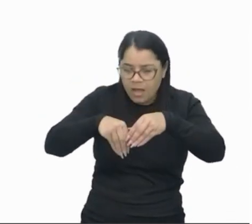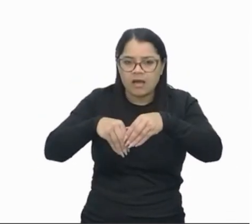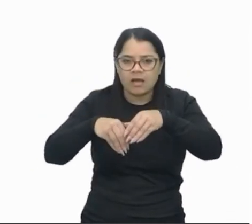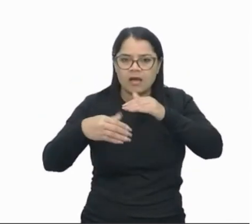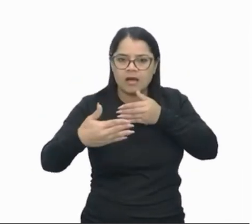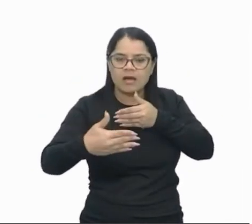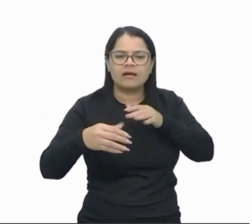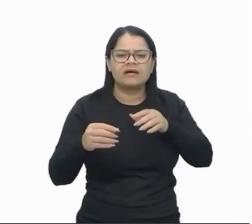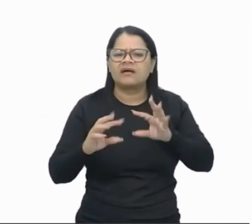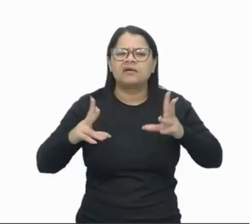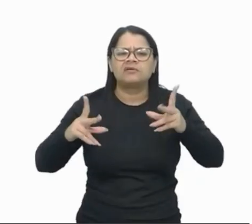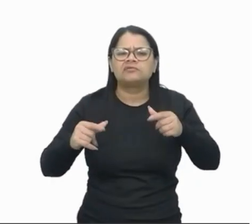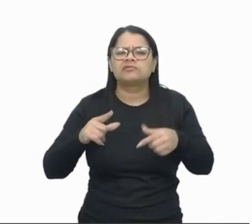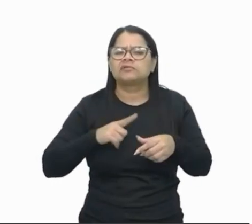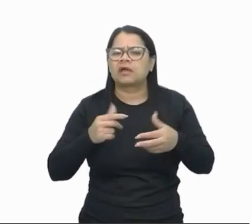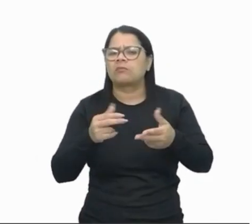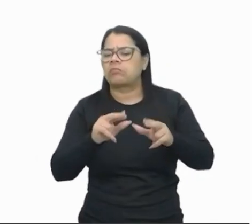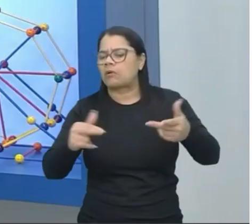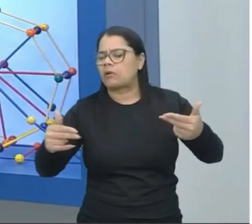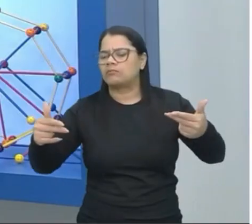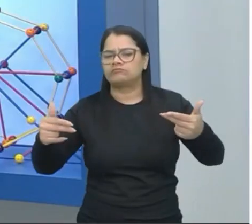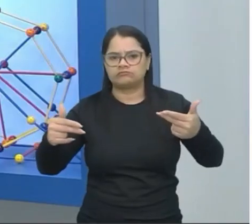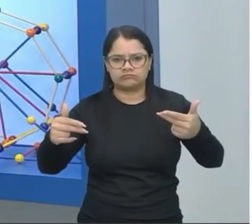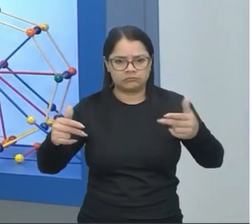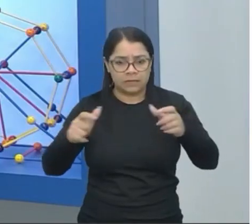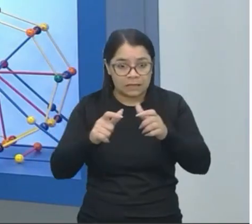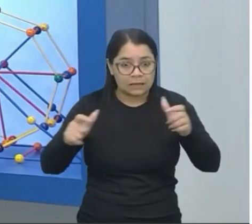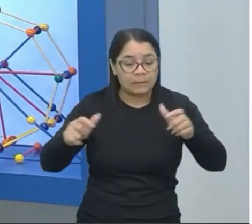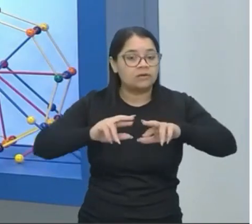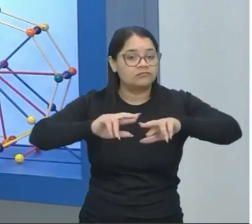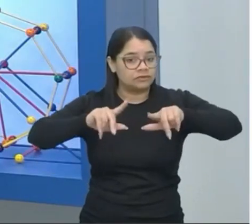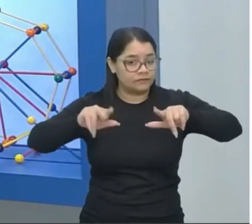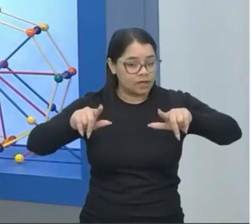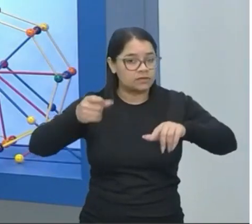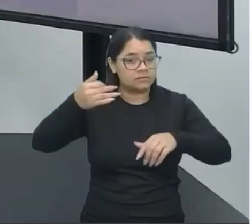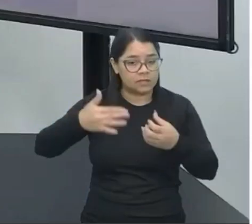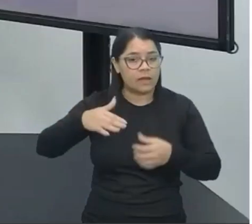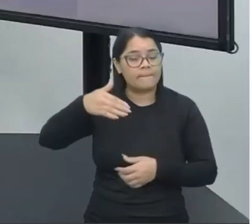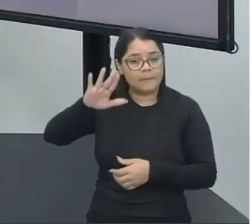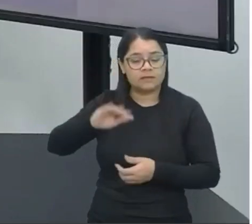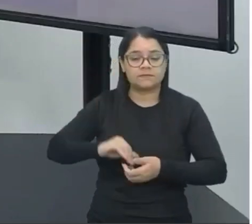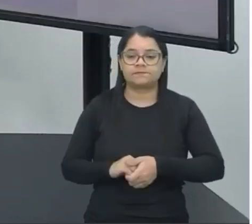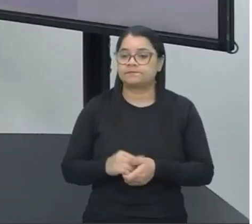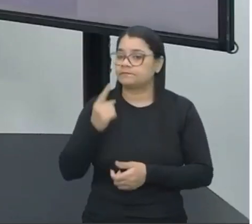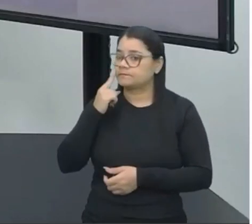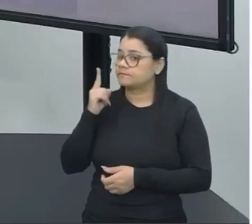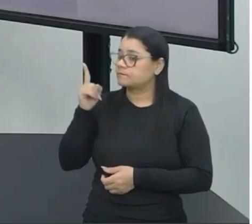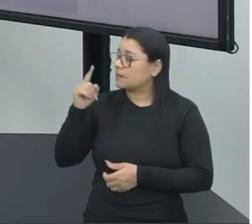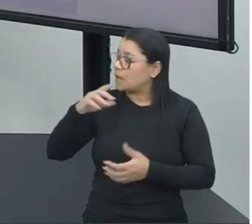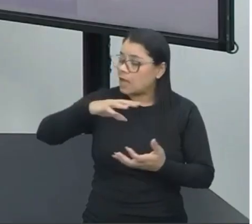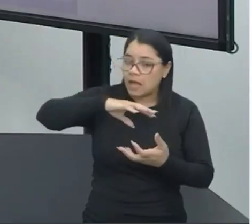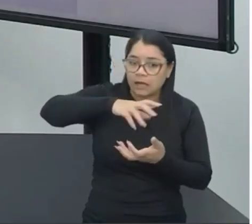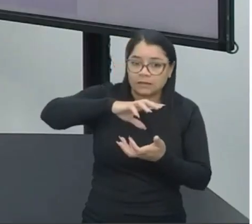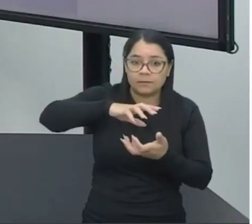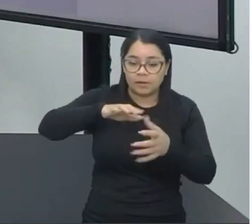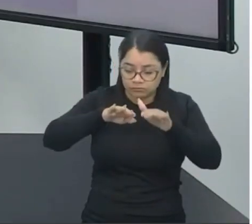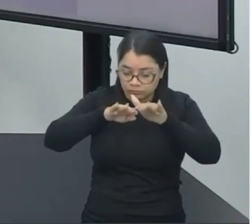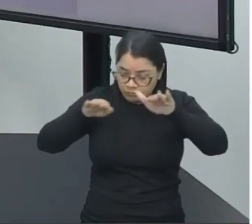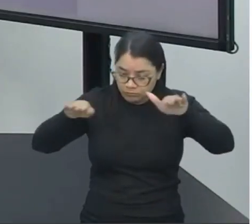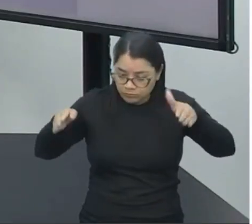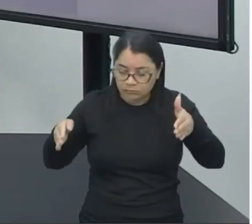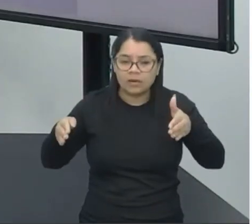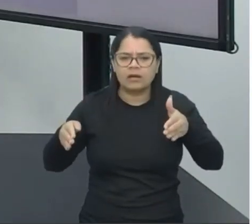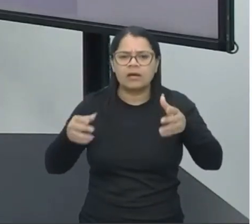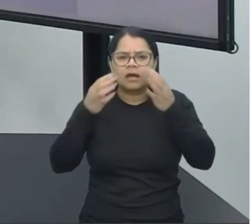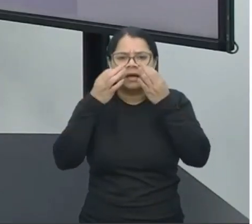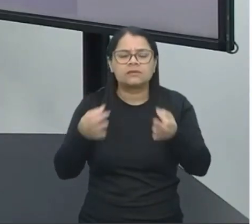lateral traseira, todas elas têm alguns macetes e tamanhos diferentes que a gente vai falar um pouquinho mais. A tampa do cofre a gente precisa ficar muito atento